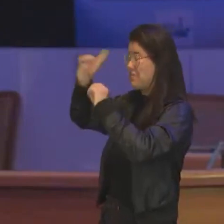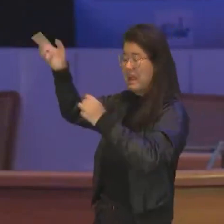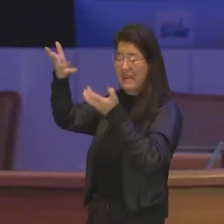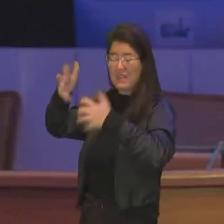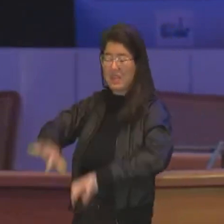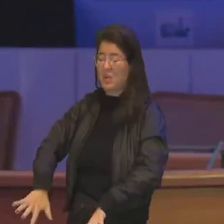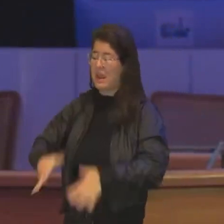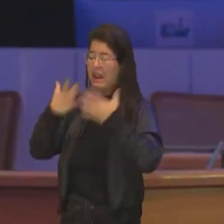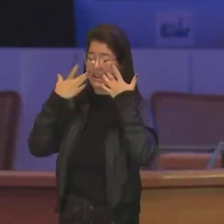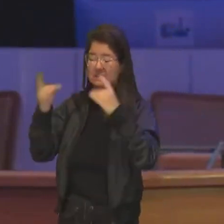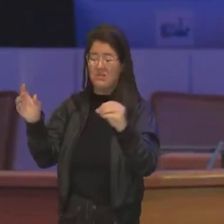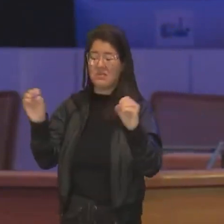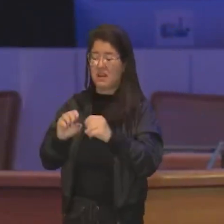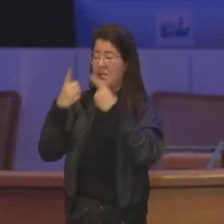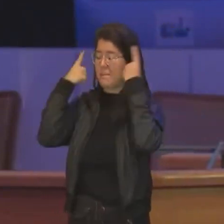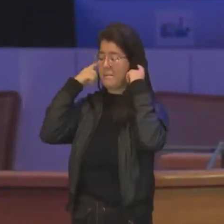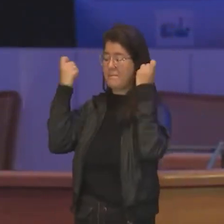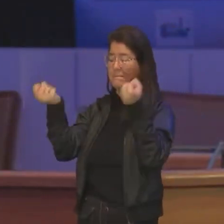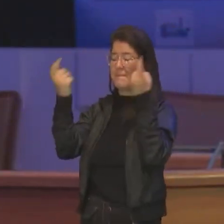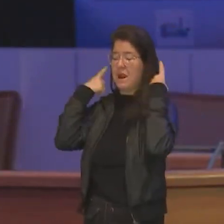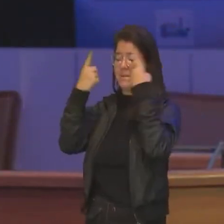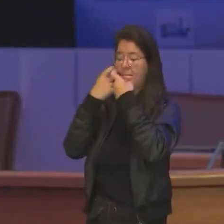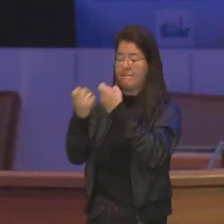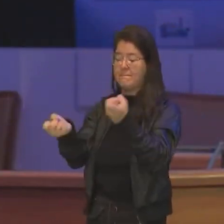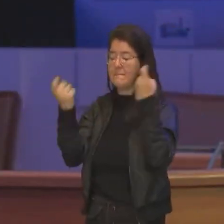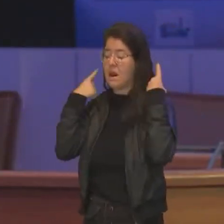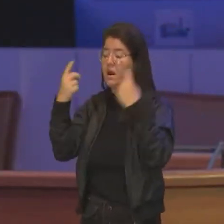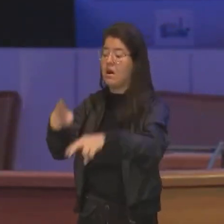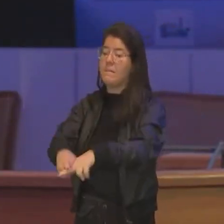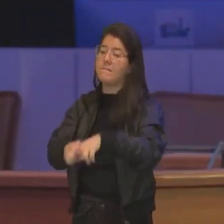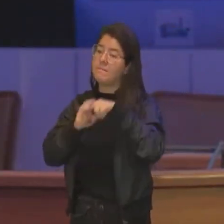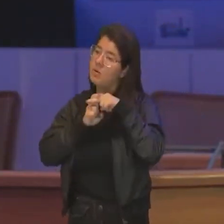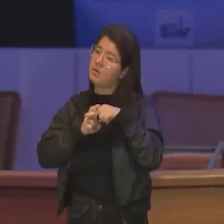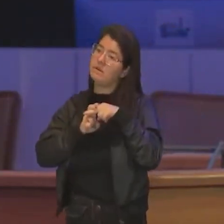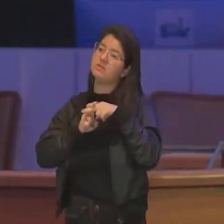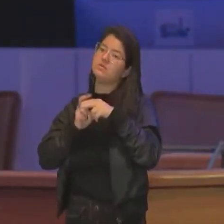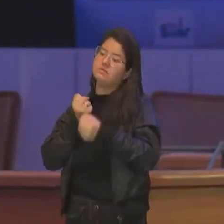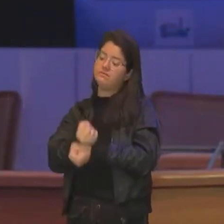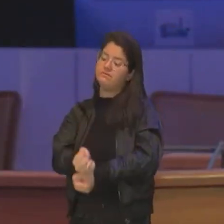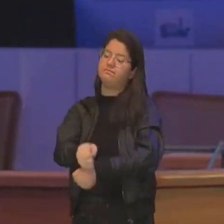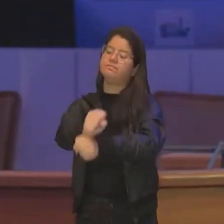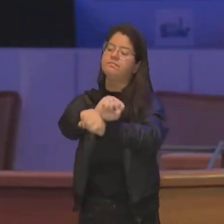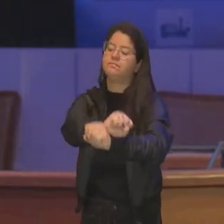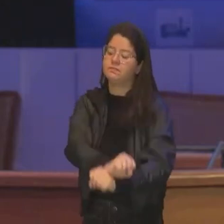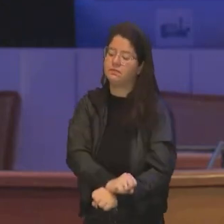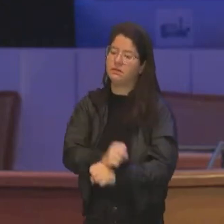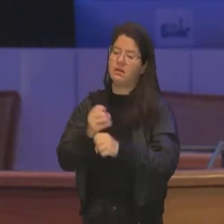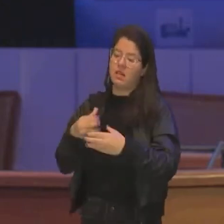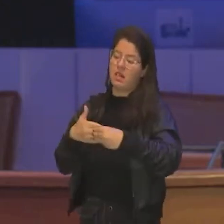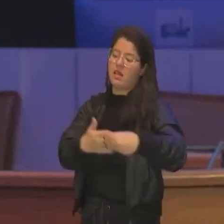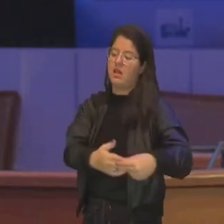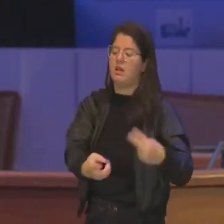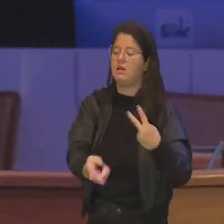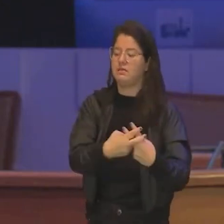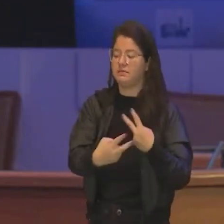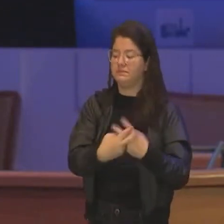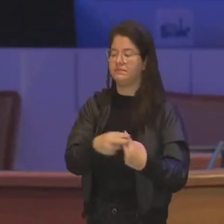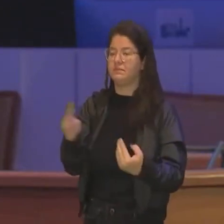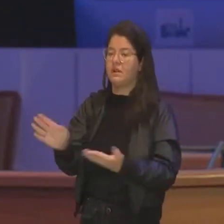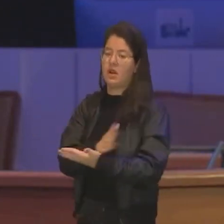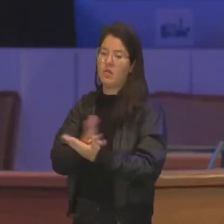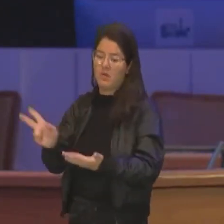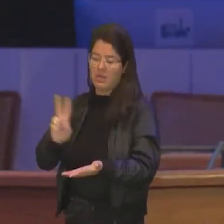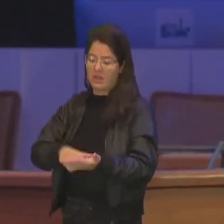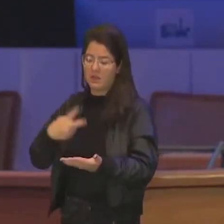ouvindo. E por conta disso, eles foram levados presos, prisioneiros, cativos. Algumas versões